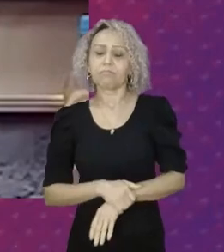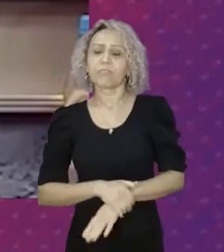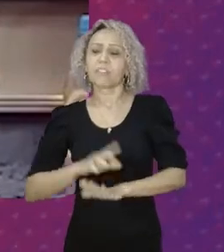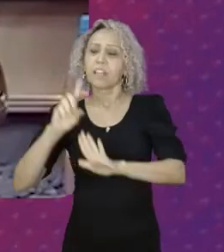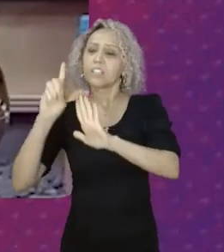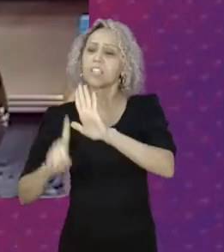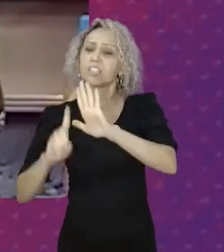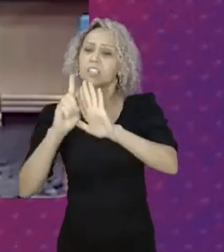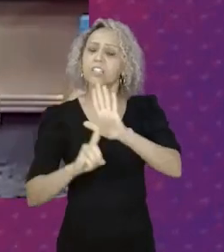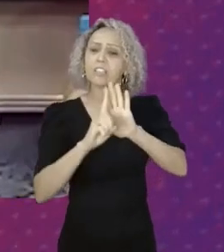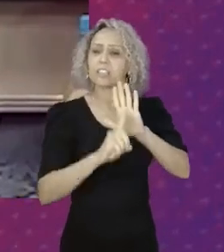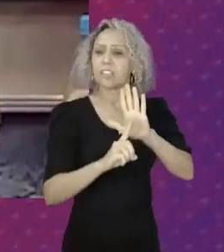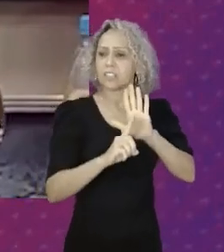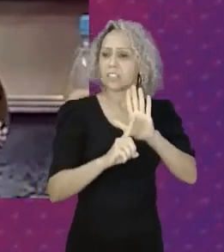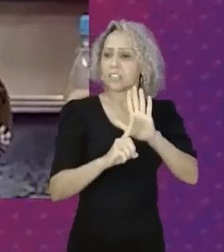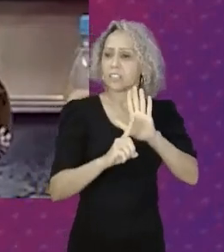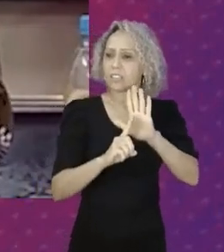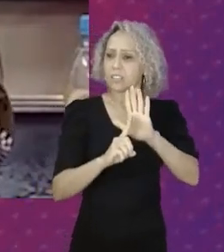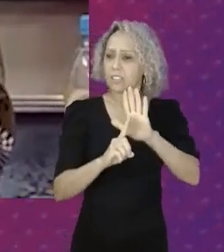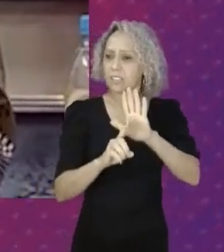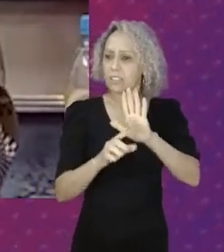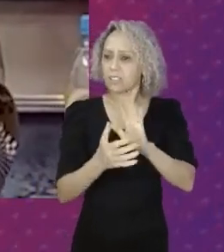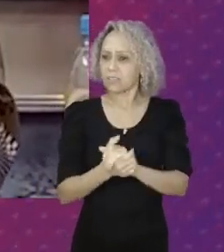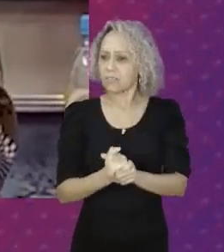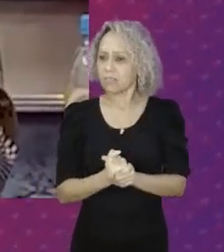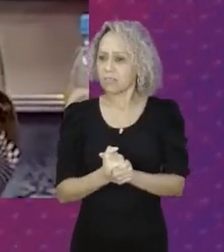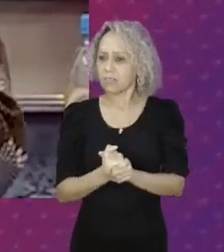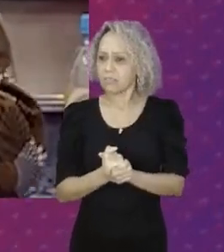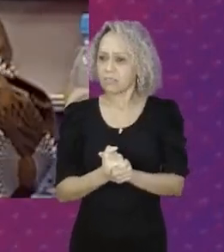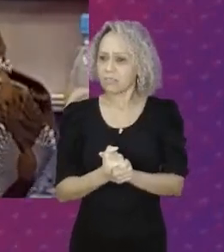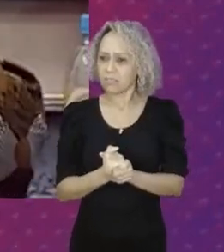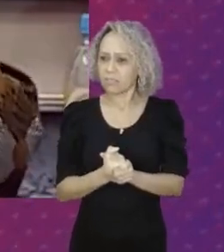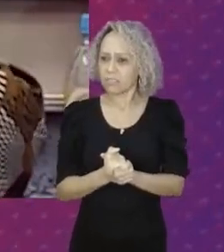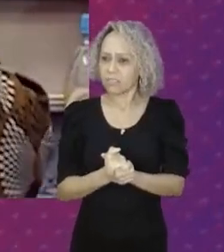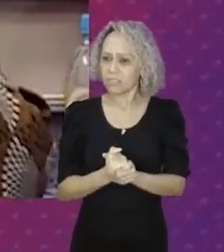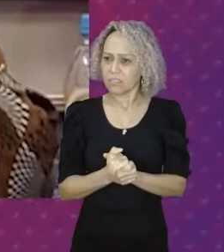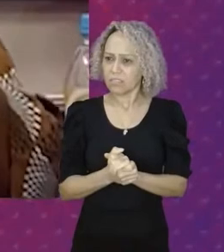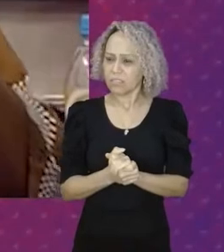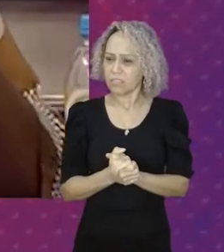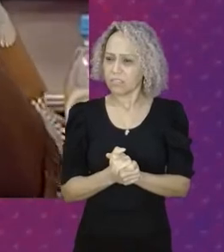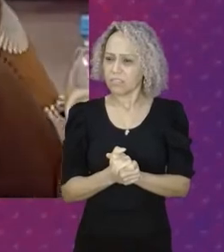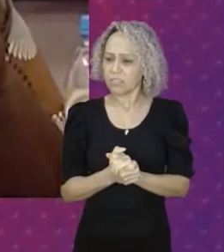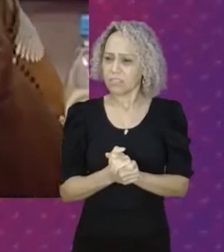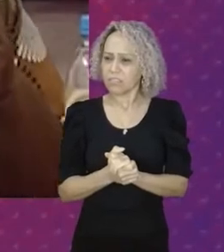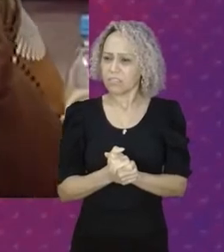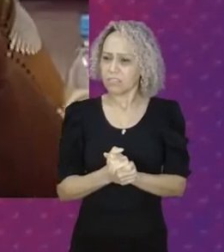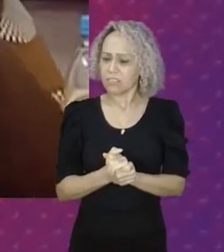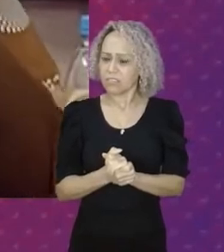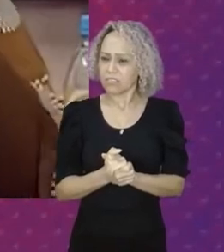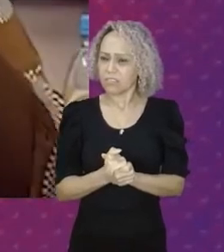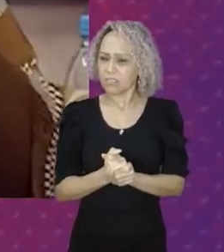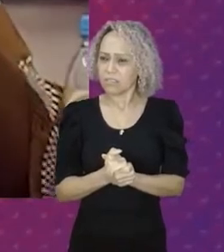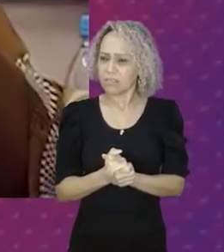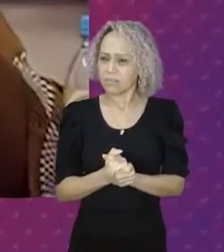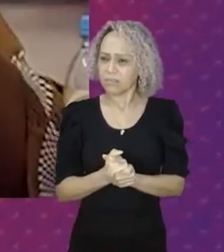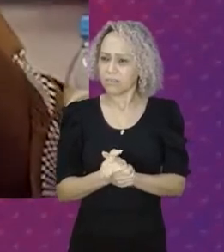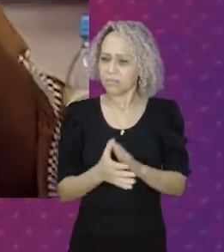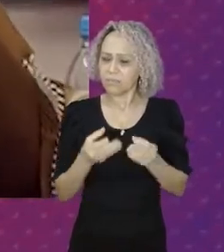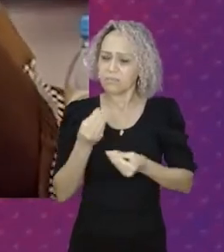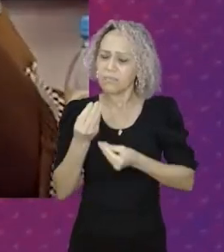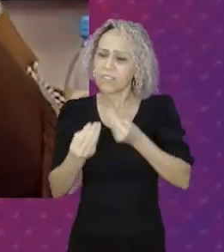direito, né, naquela época ainda, até uma carteira assinada, isso não estava posto ainda para ninguém no Brasil, né,